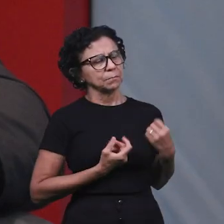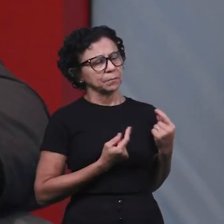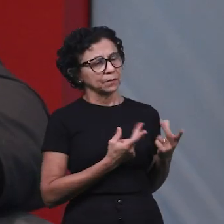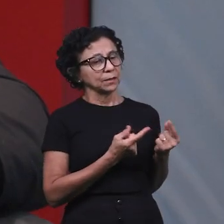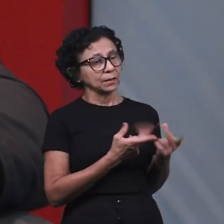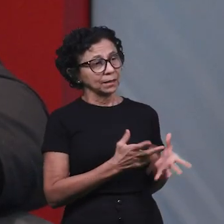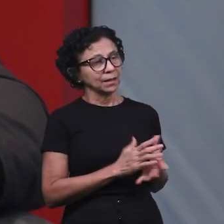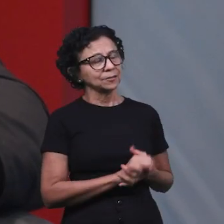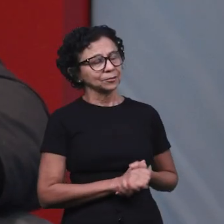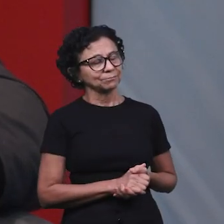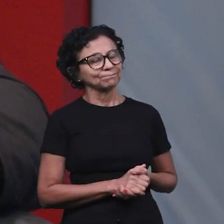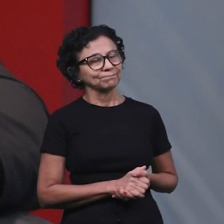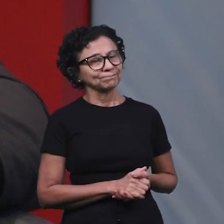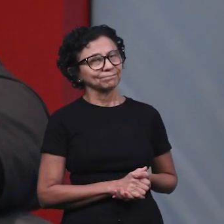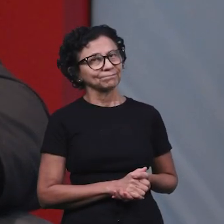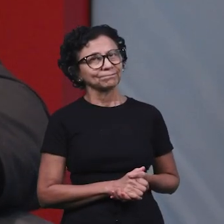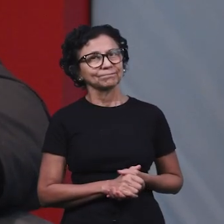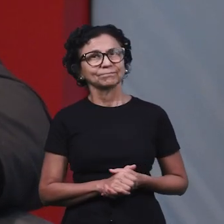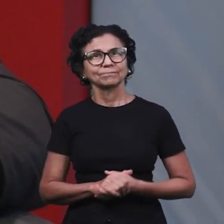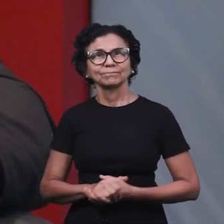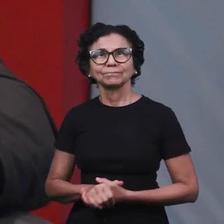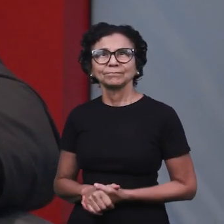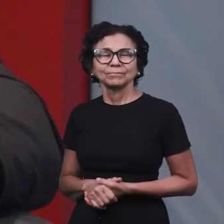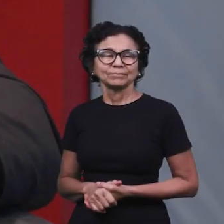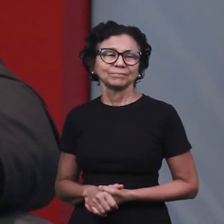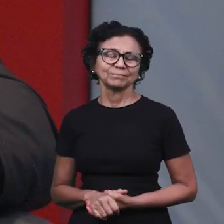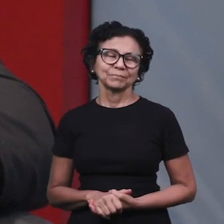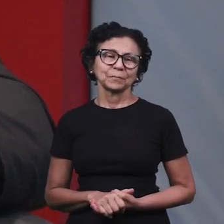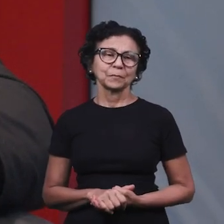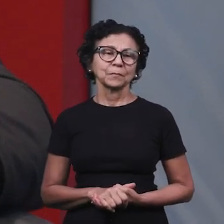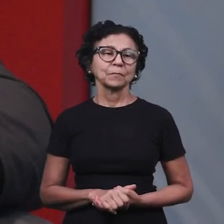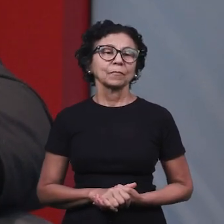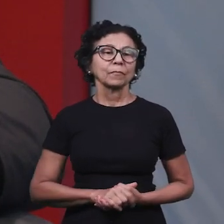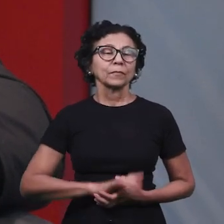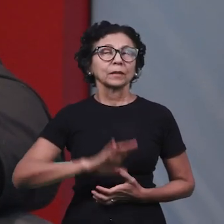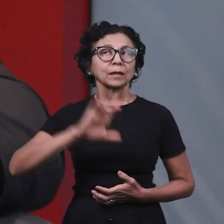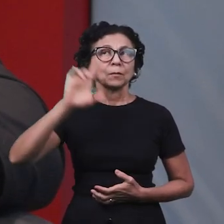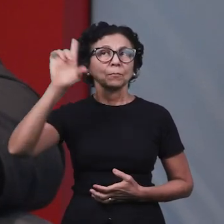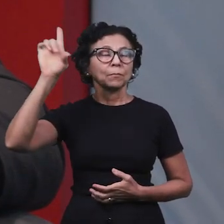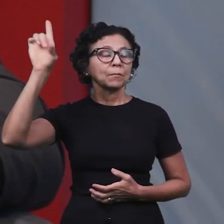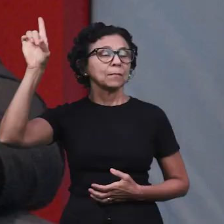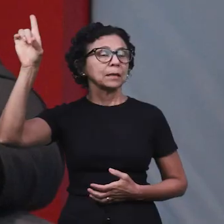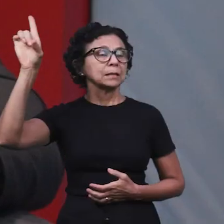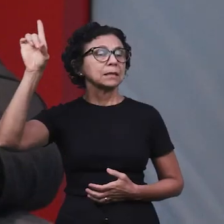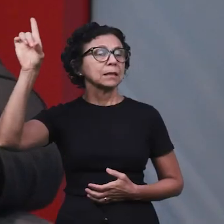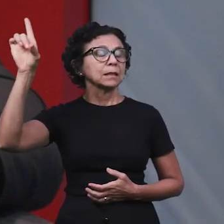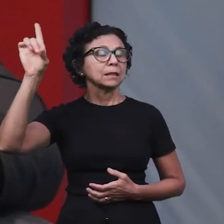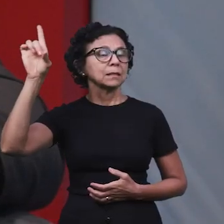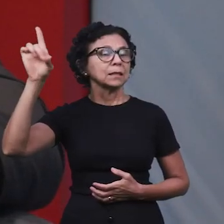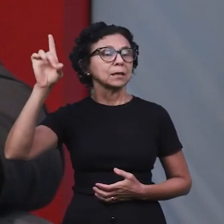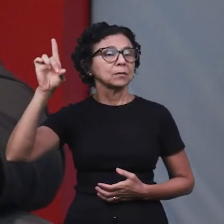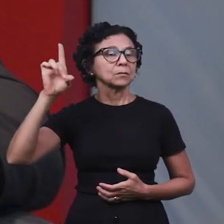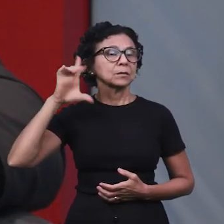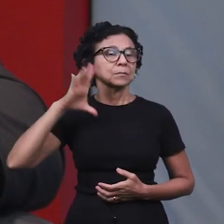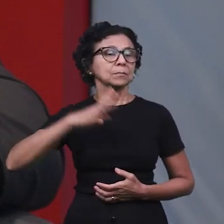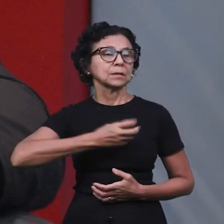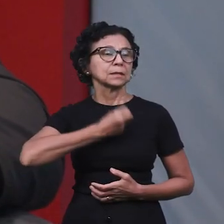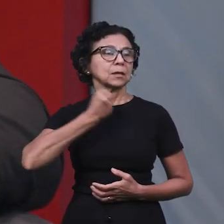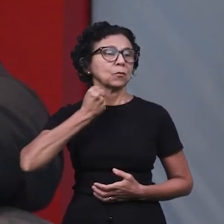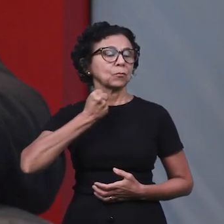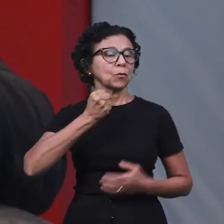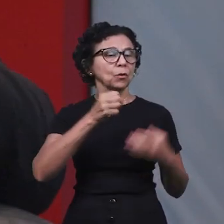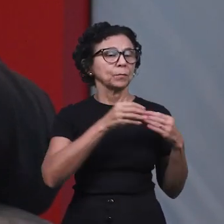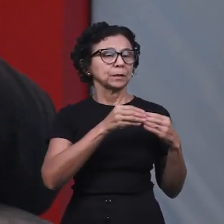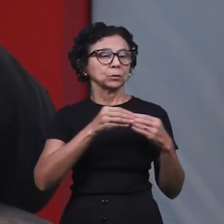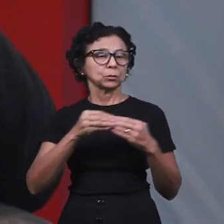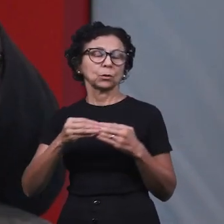não foram vocês não que me enviaram para cá, foi Deus quem estrategicamente me enviou ao Egito. E